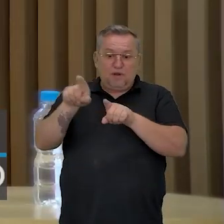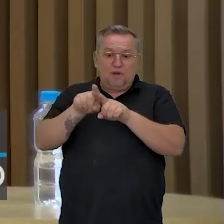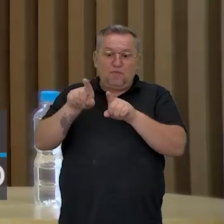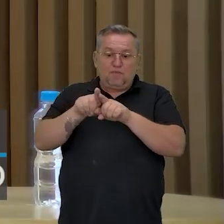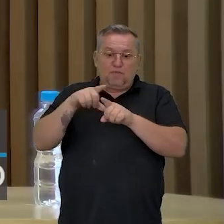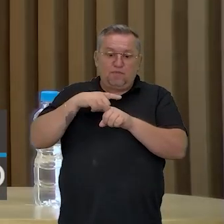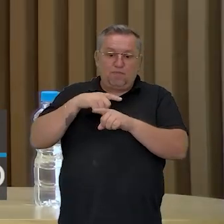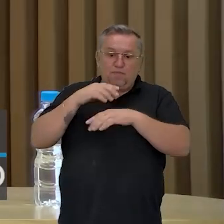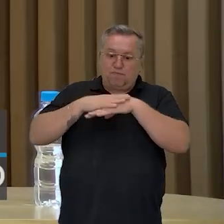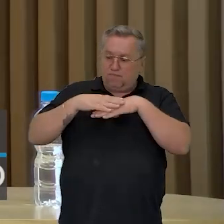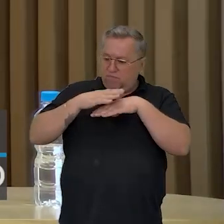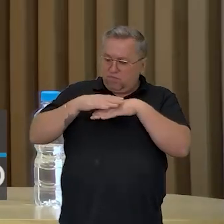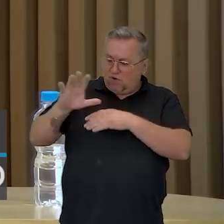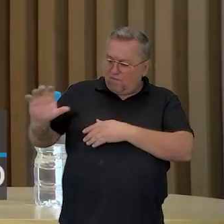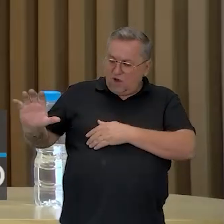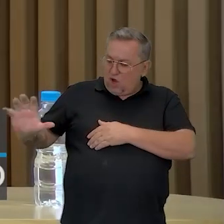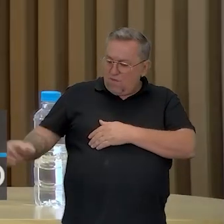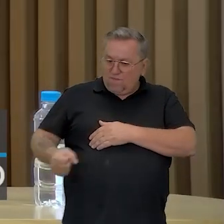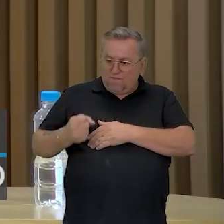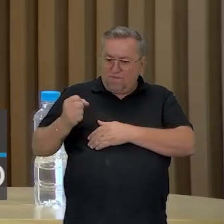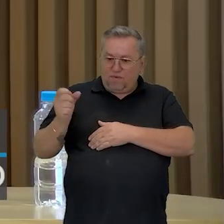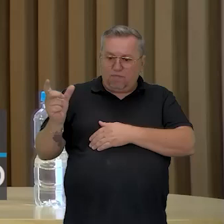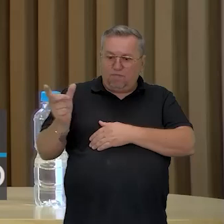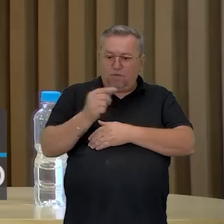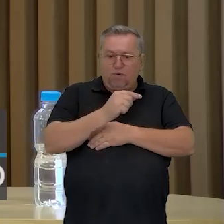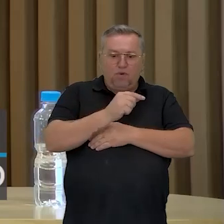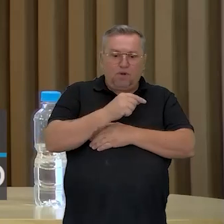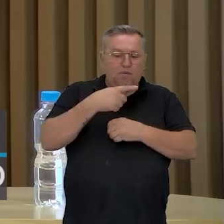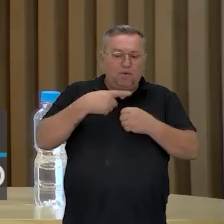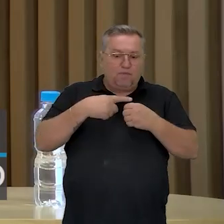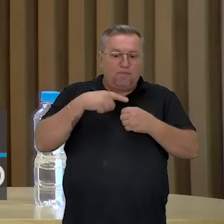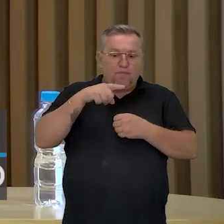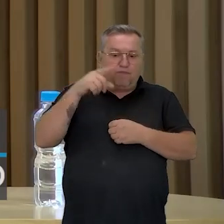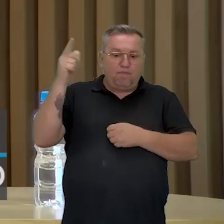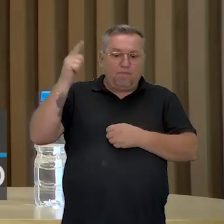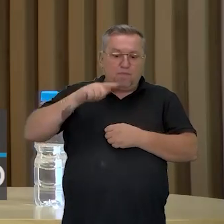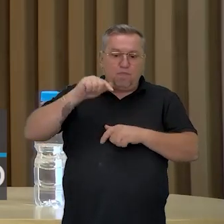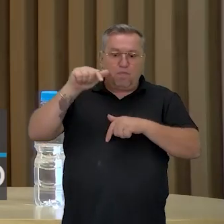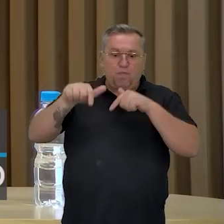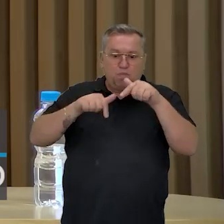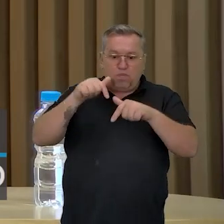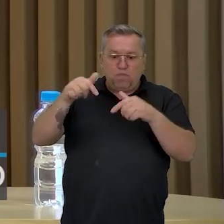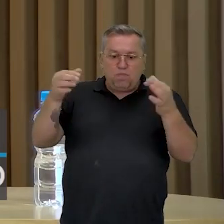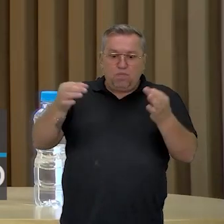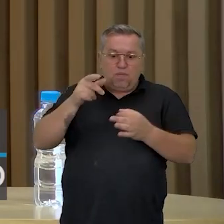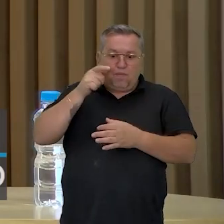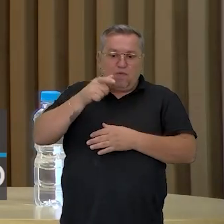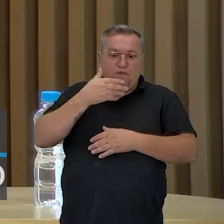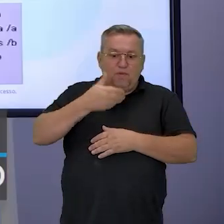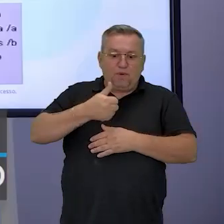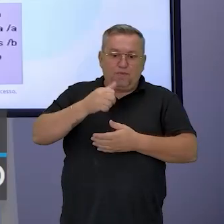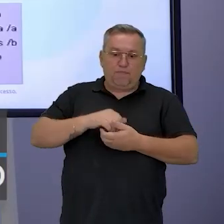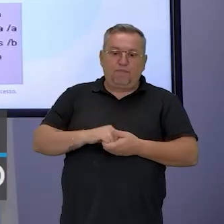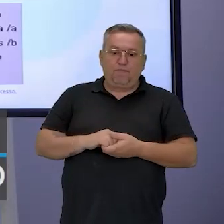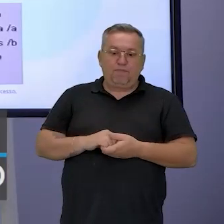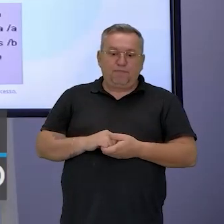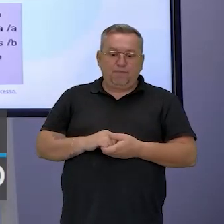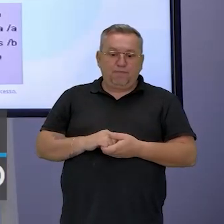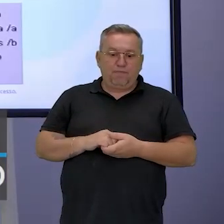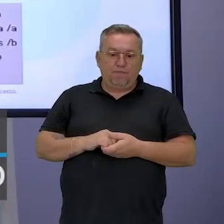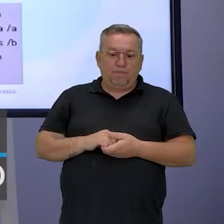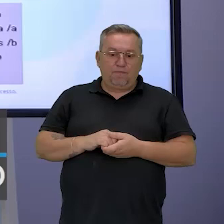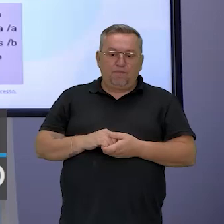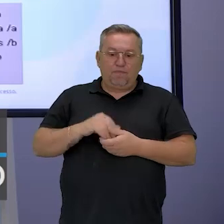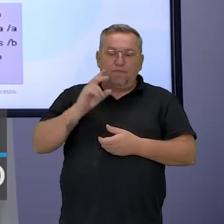a mão nele e fala assim, vamos embora daqui, vamos para a cidade, que lá você vai conseguir trabalho e uma perspectiva melhor. Vocês perceberam como está